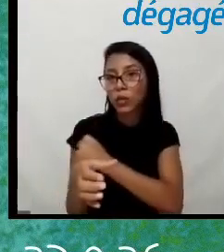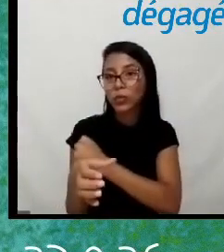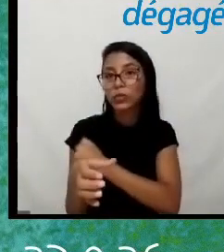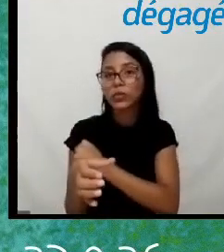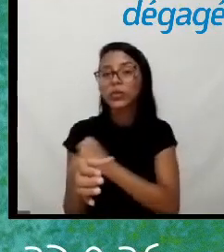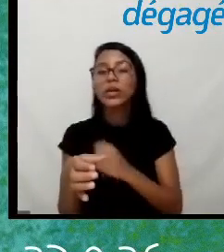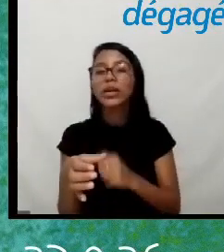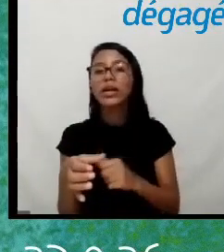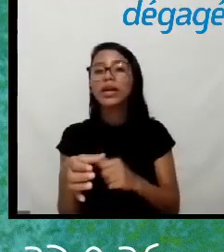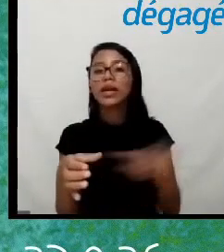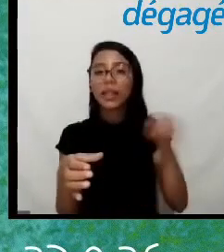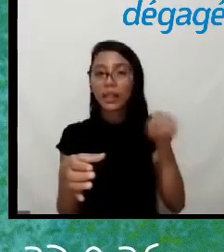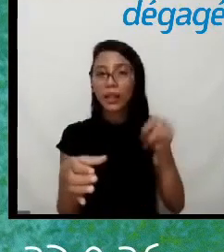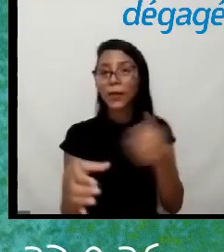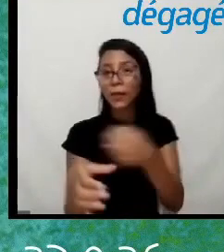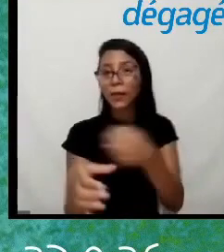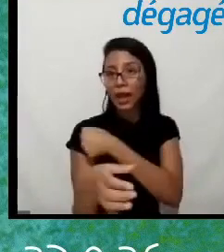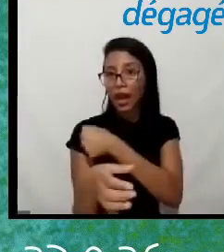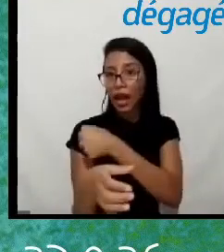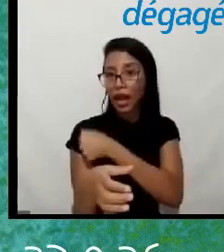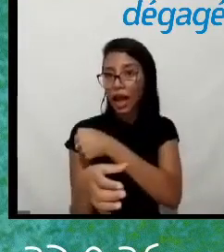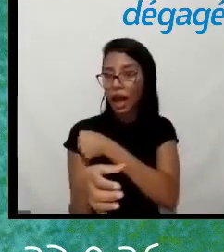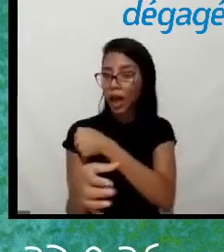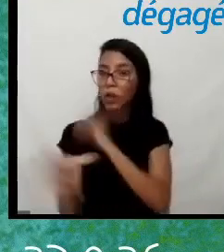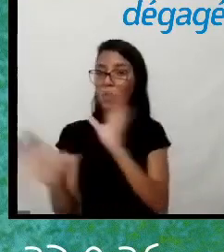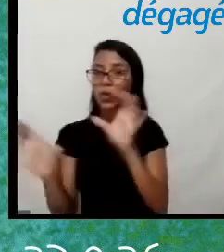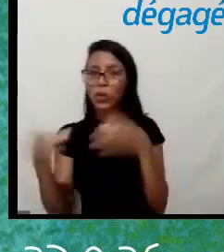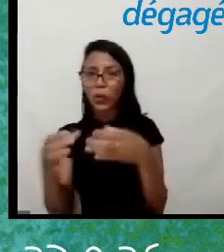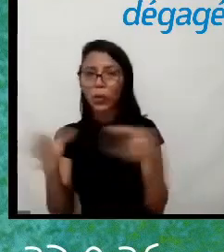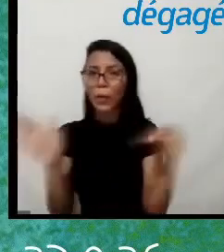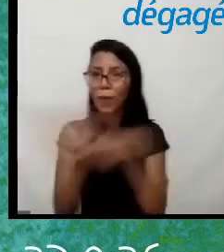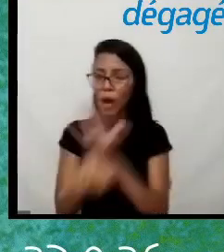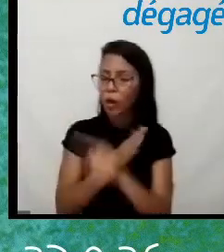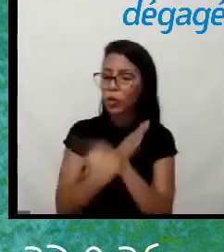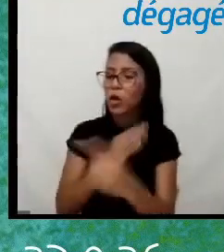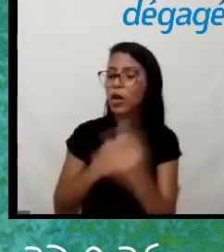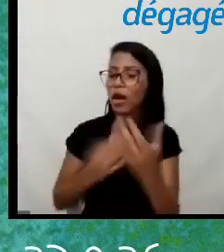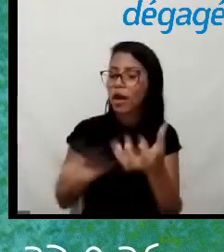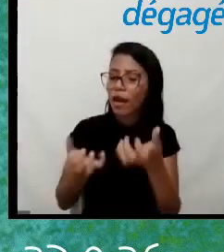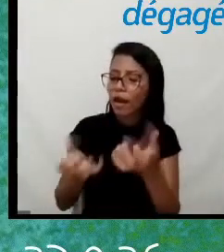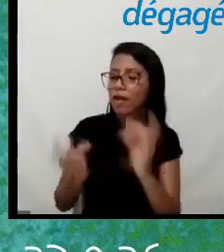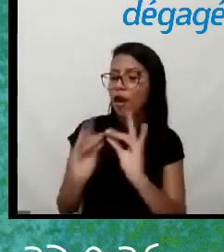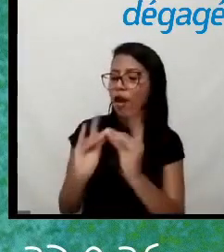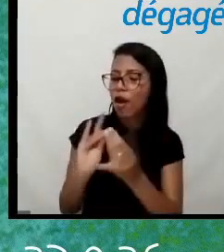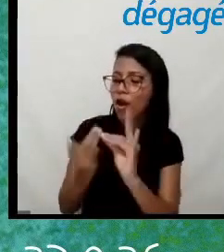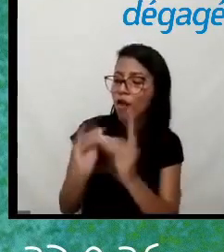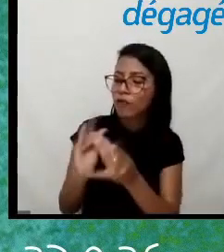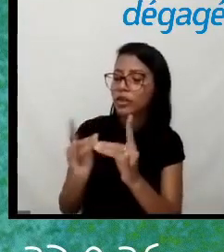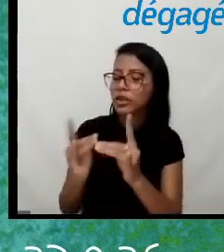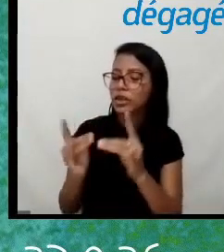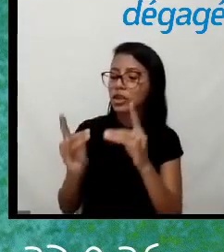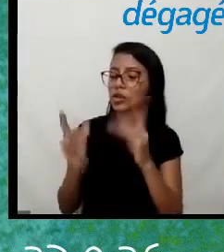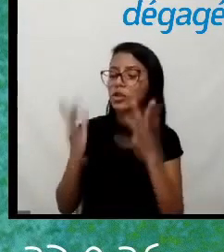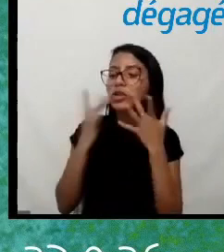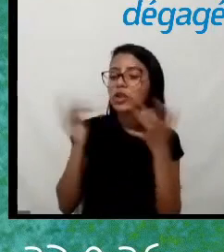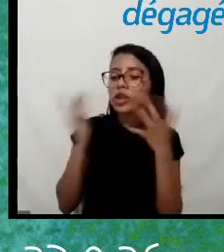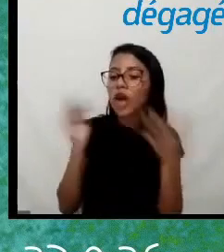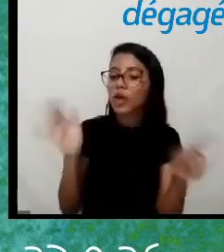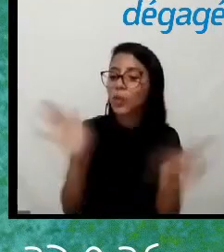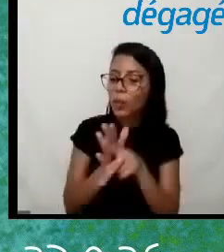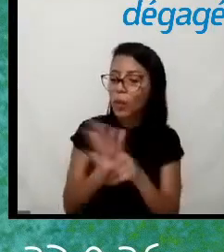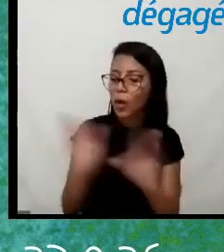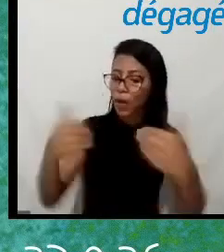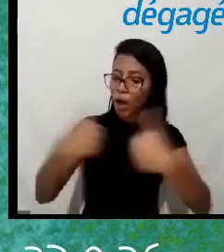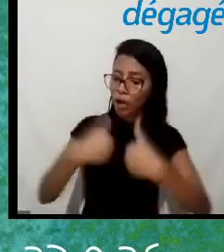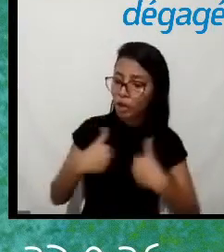Pena, da Unirio, em ministrar oficinas de teatro para pessoas com autismo e psicose. A gente sabia que seria um grande